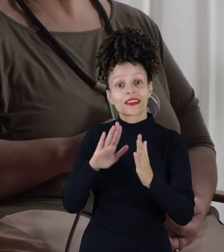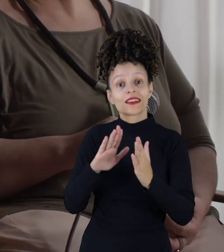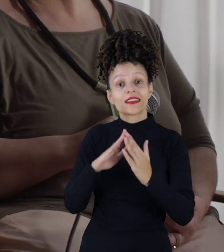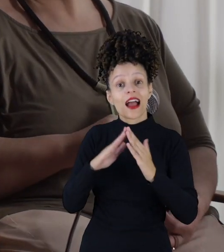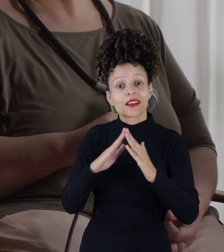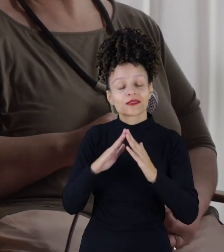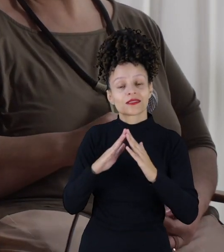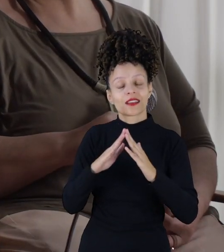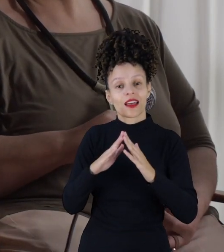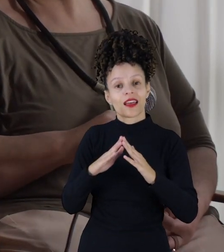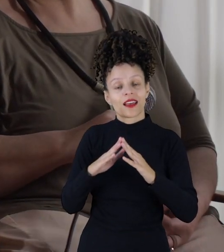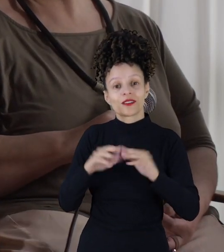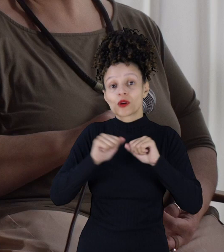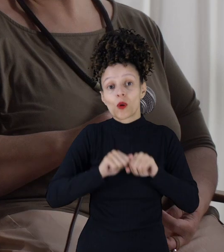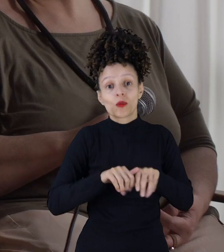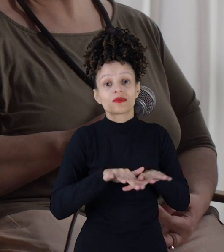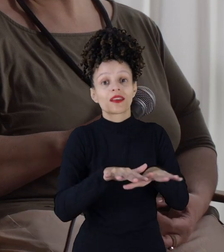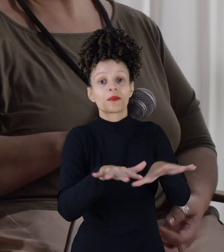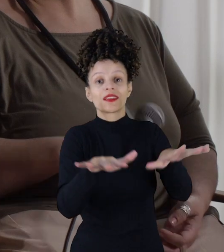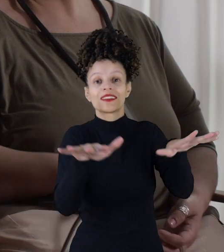que a criança em casa, ela acaba